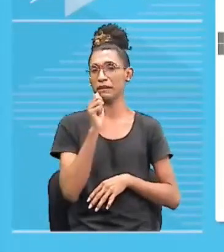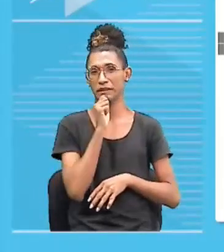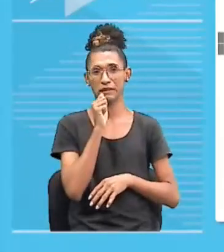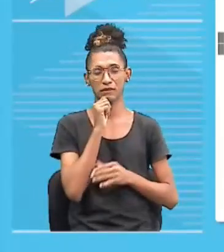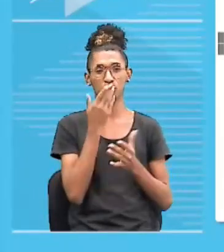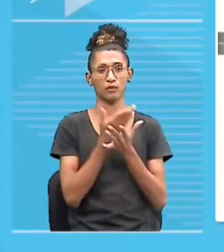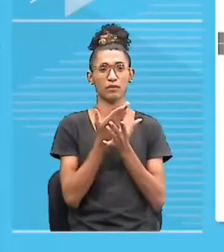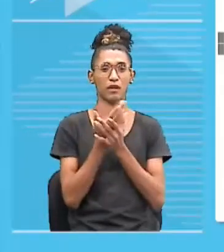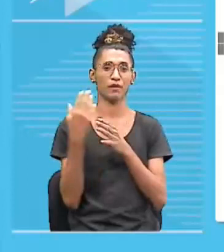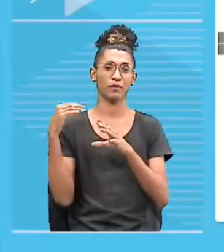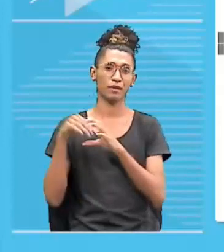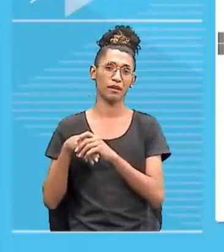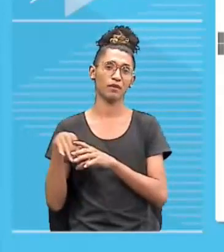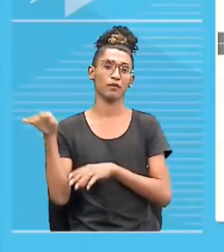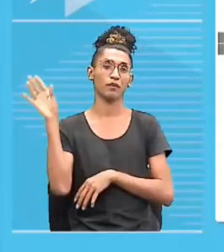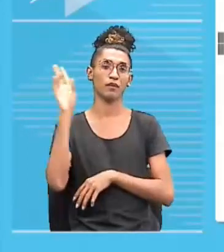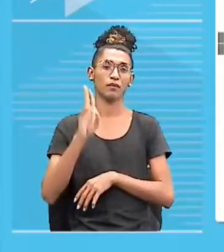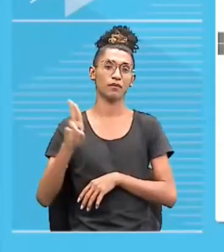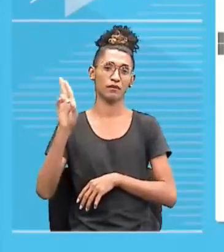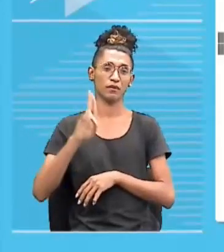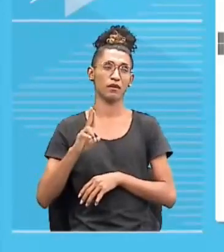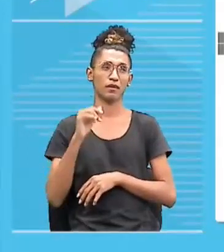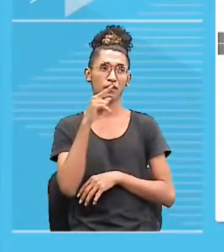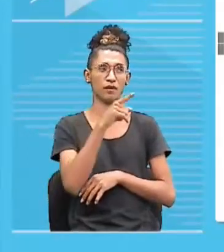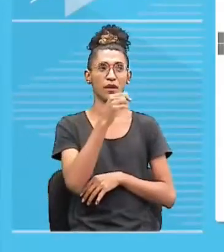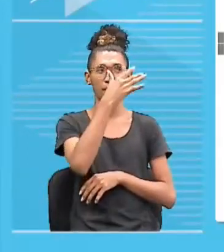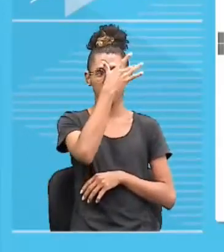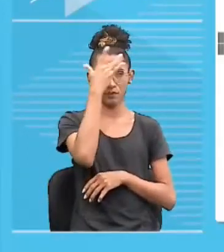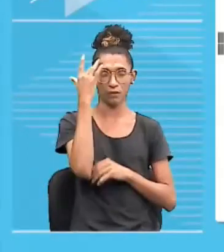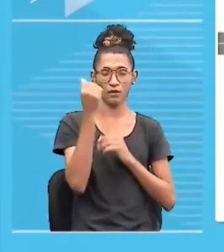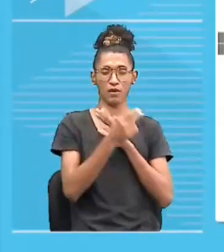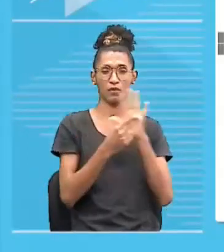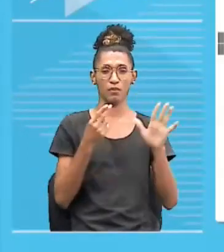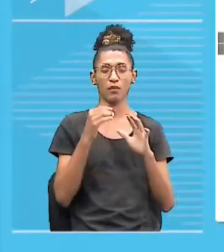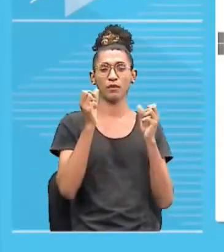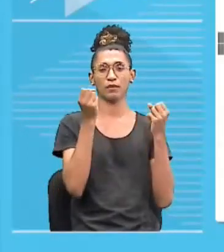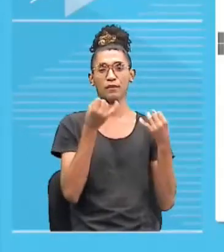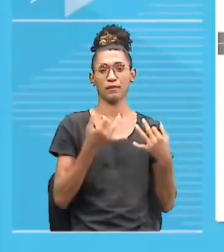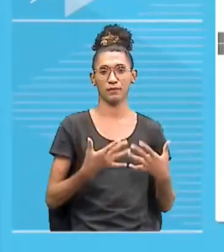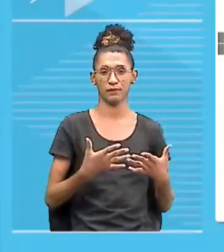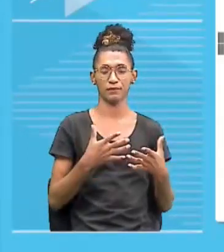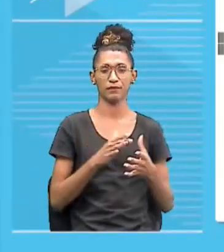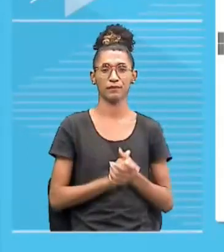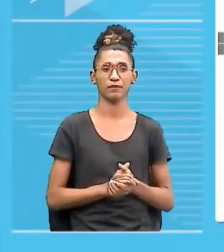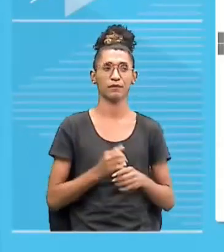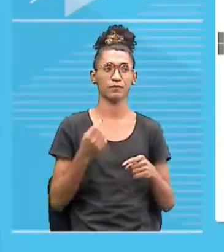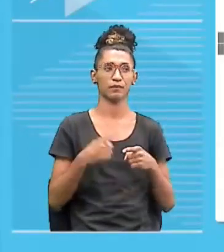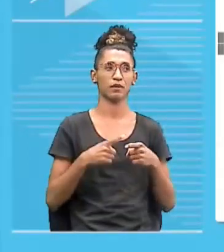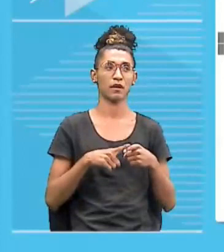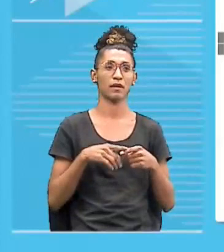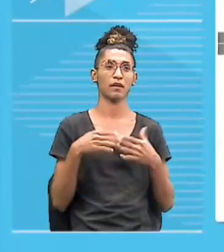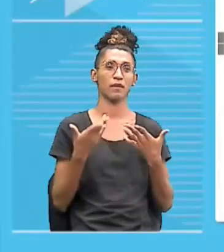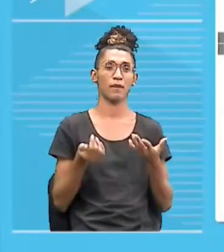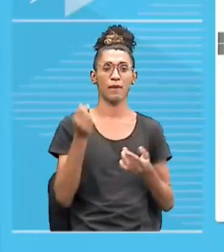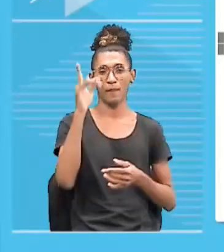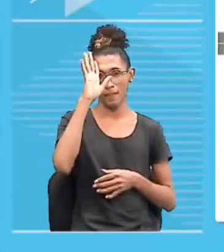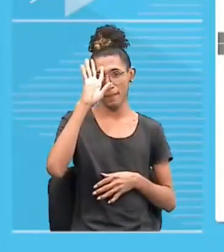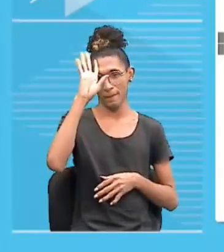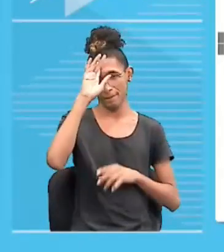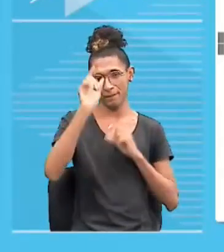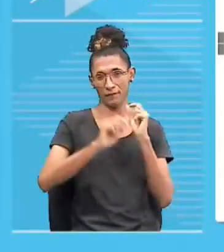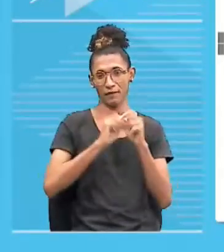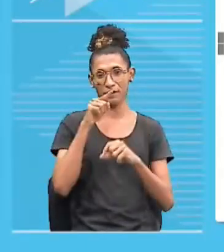na faculdade, diz o consultor César, né? Por quê? Porque, assim, imaginem que você